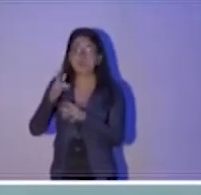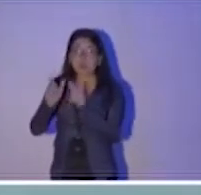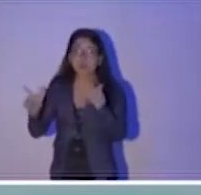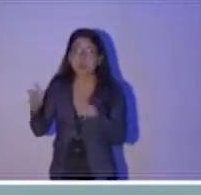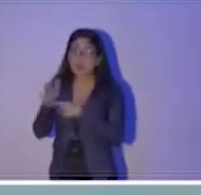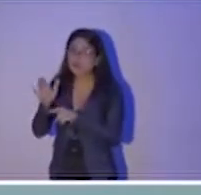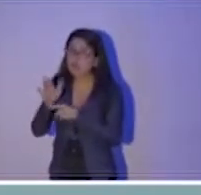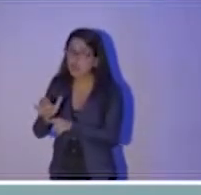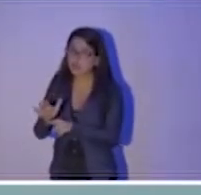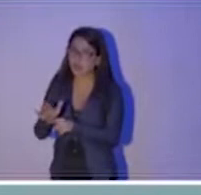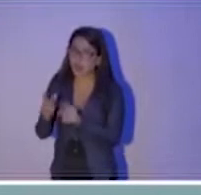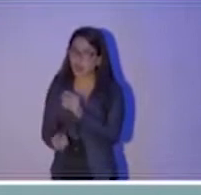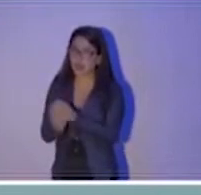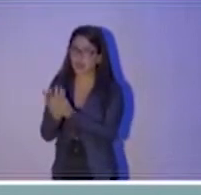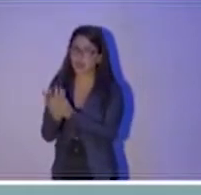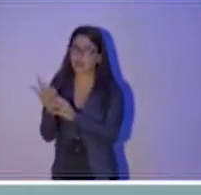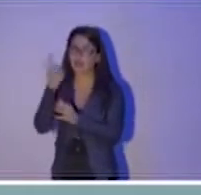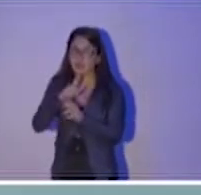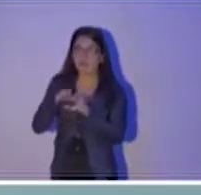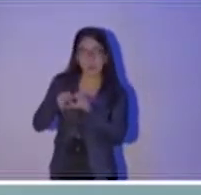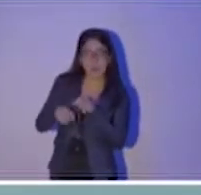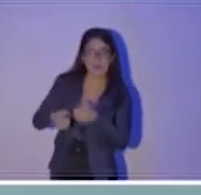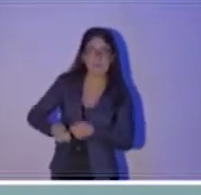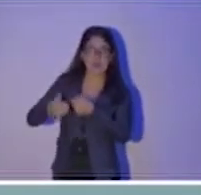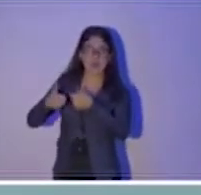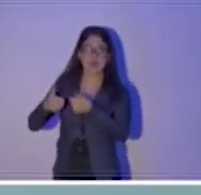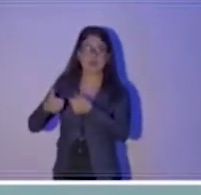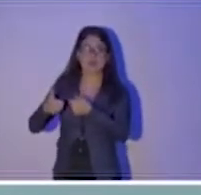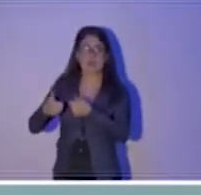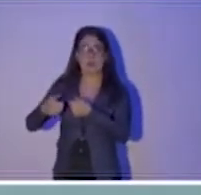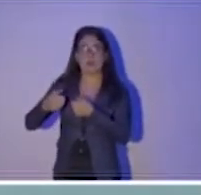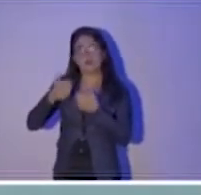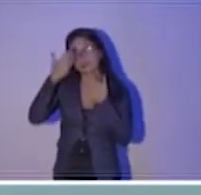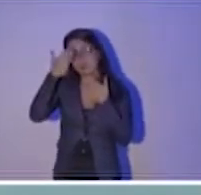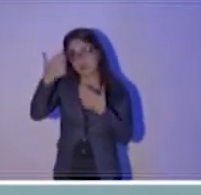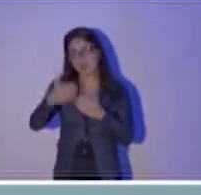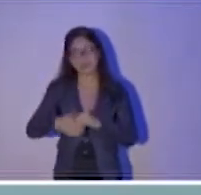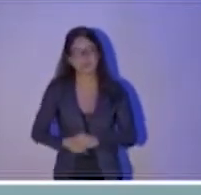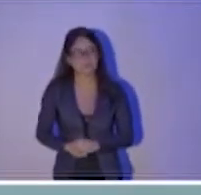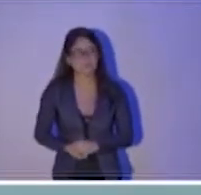formar melhor as pessoas e a gente desse país. Muito obrigada.